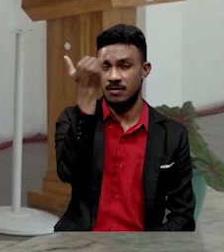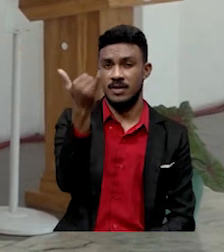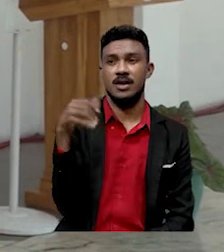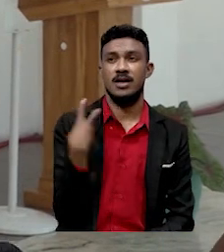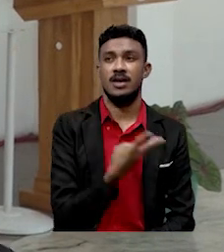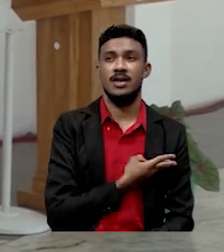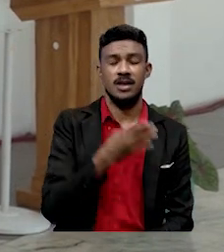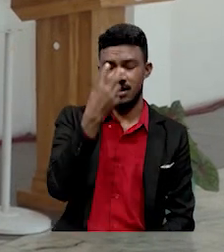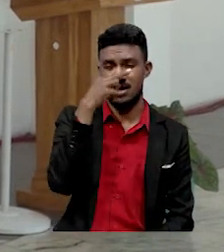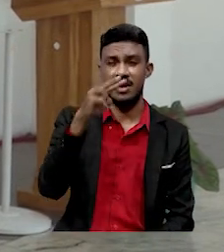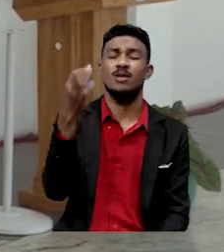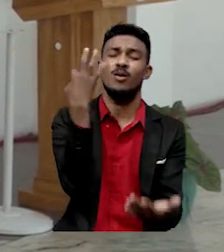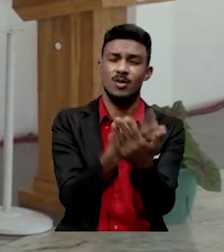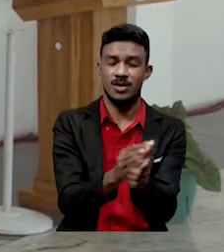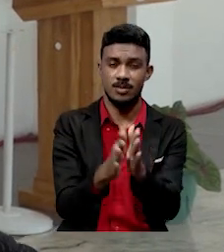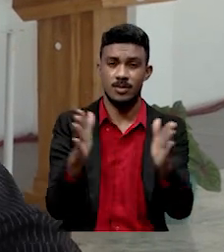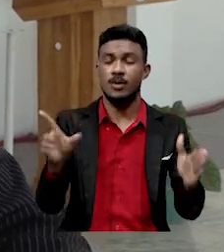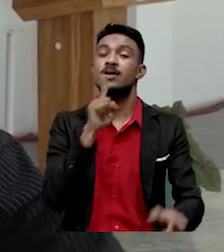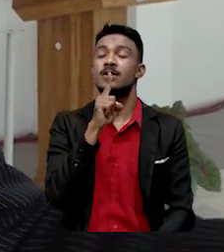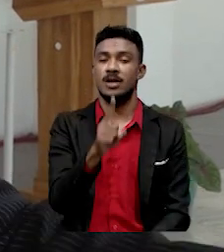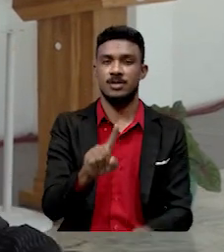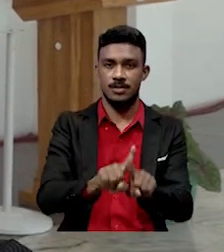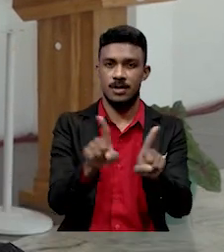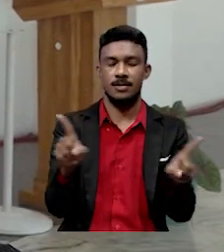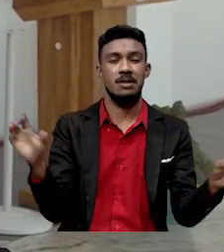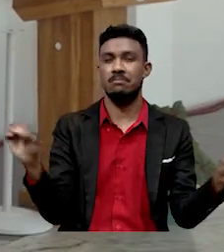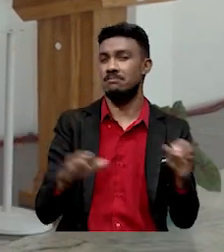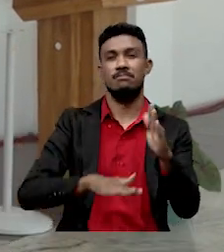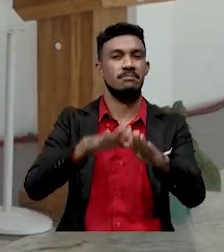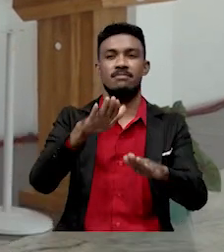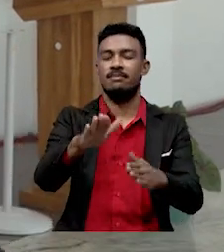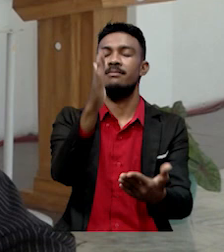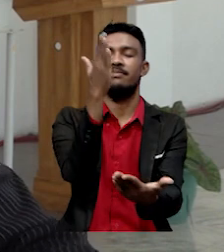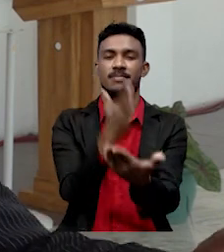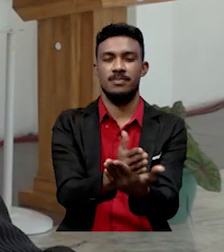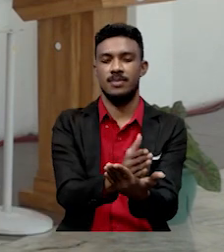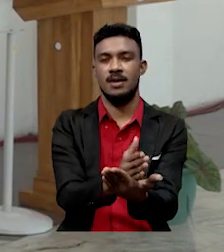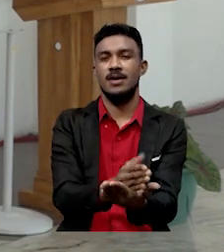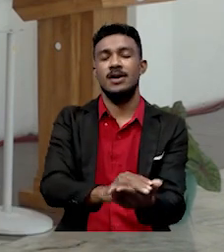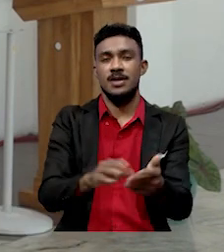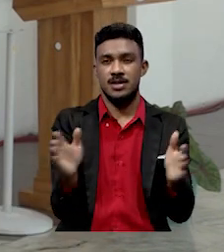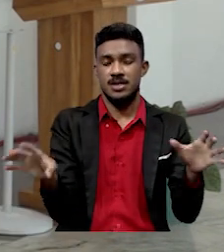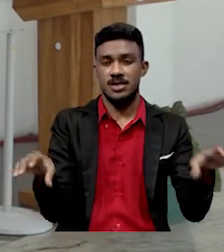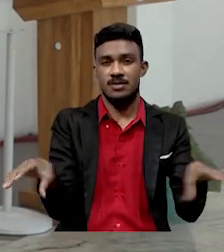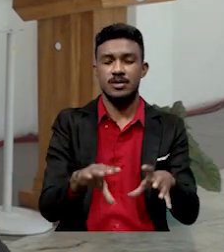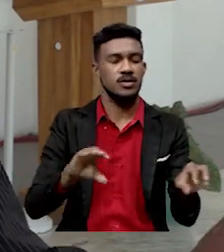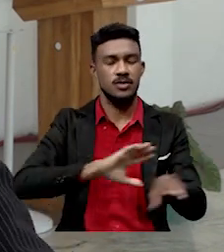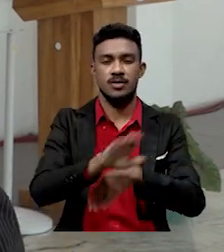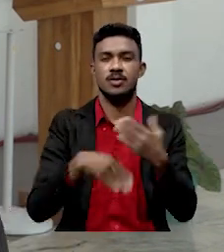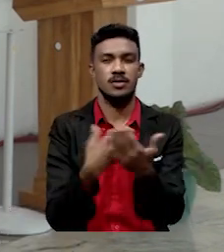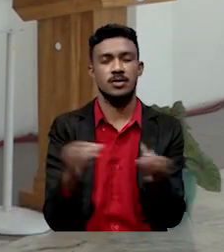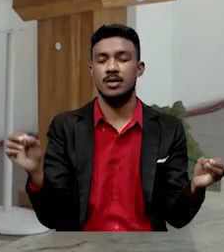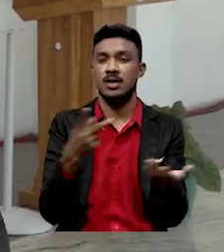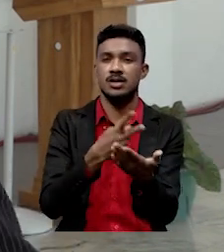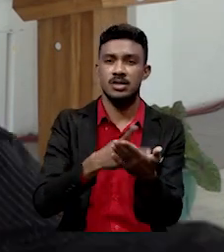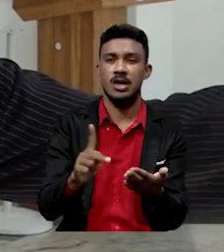tarifut, ou seja, que boa tempo teves, mas lalao. Projetos iremos lá selo, inundação